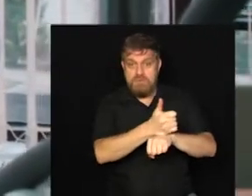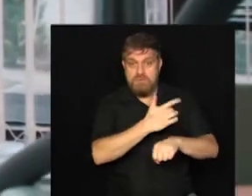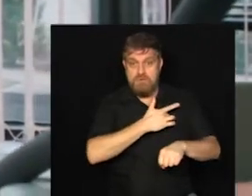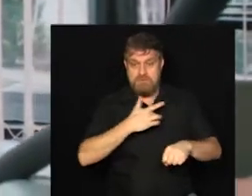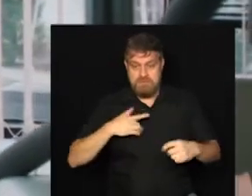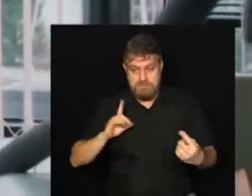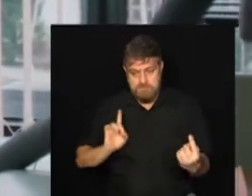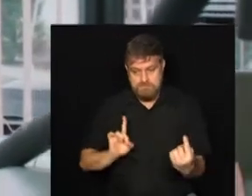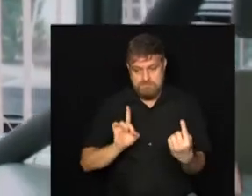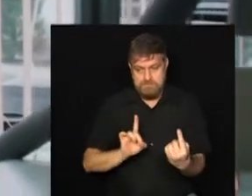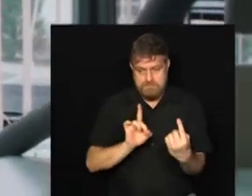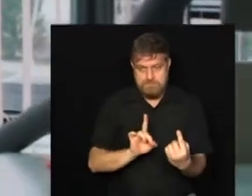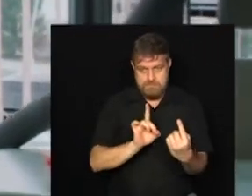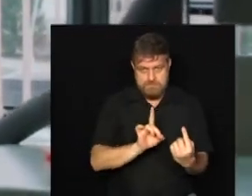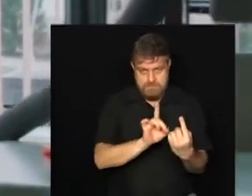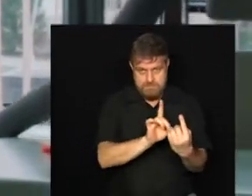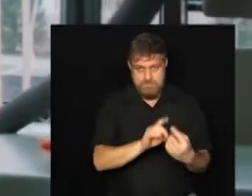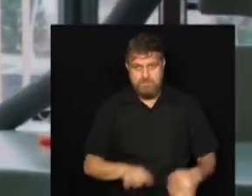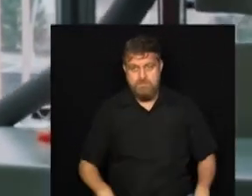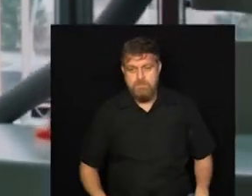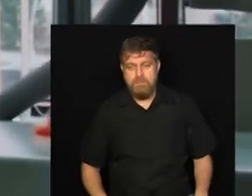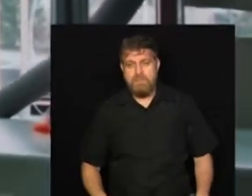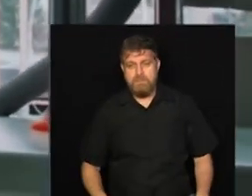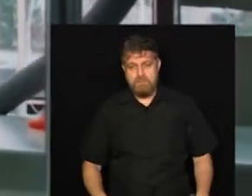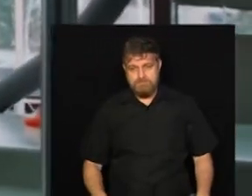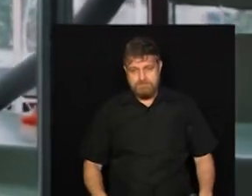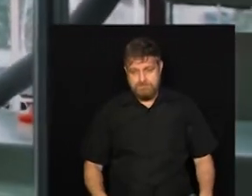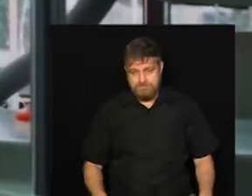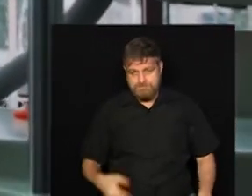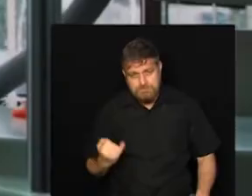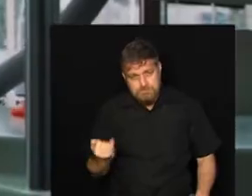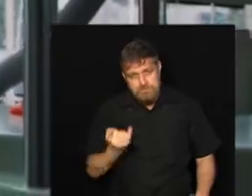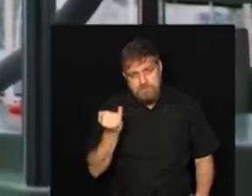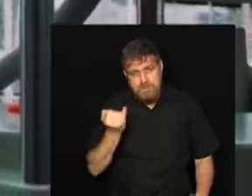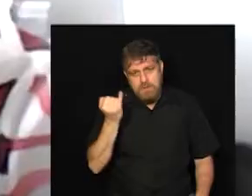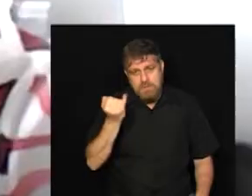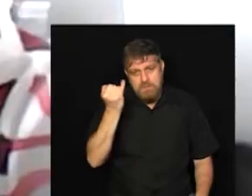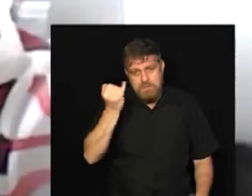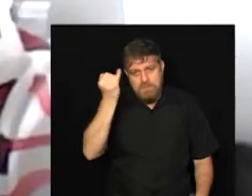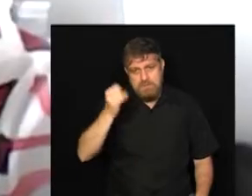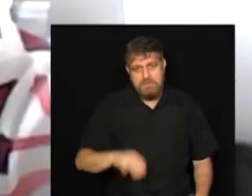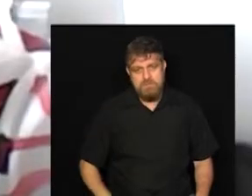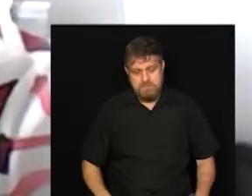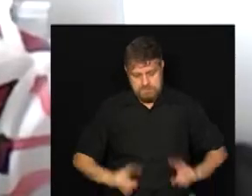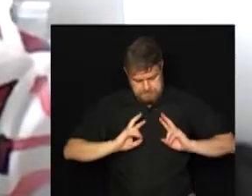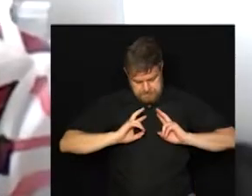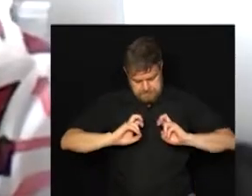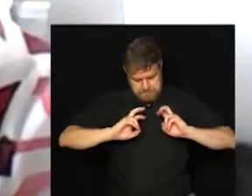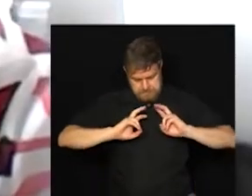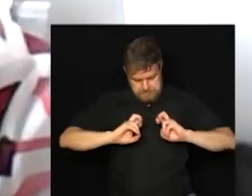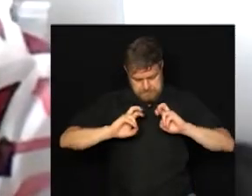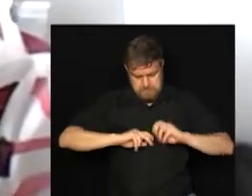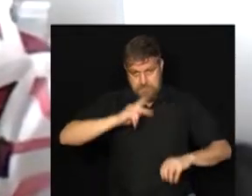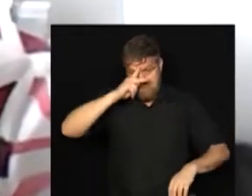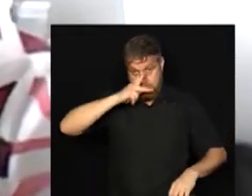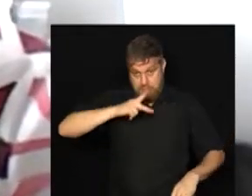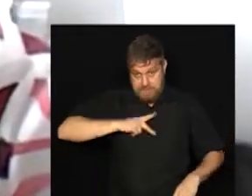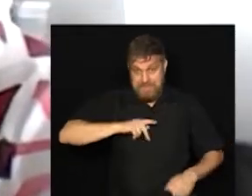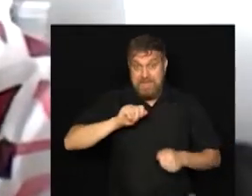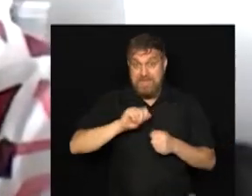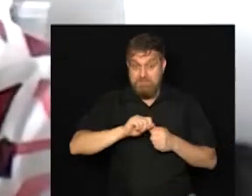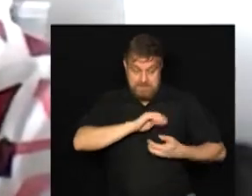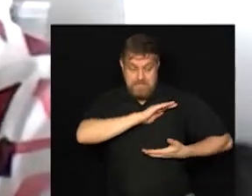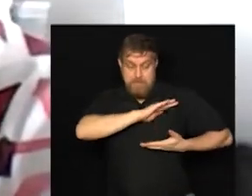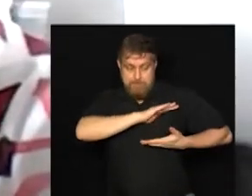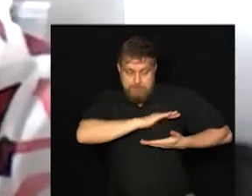saúde nesse momento. Então, é muito importante esse autocuidado, autocuidado de fazer sua